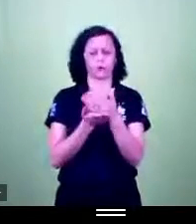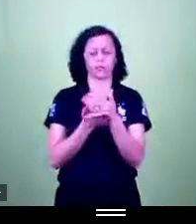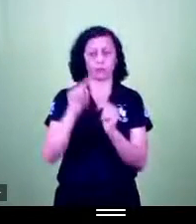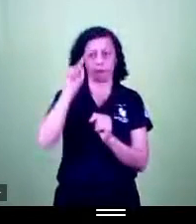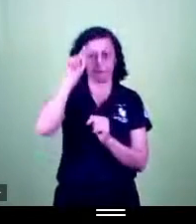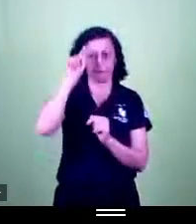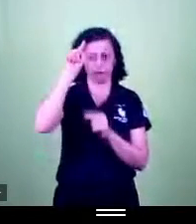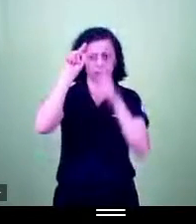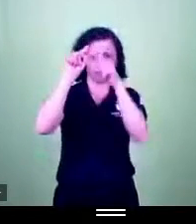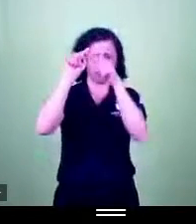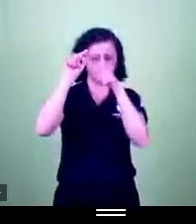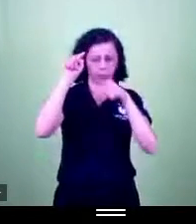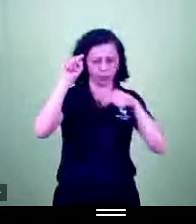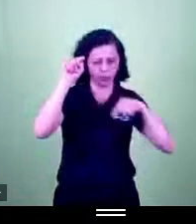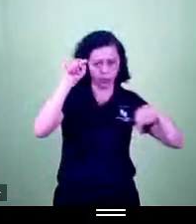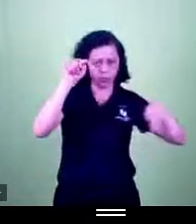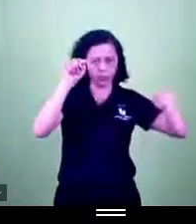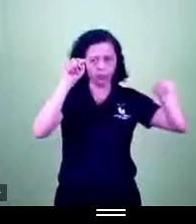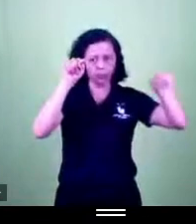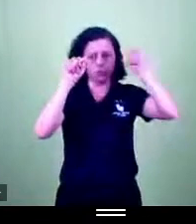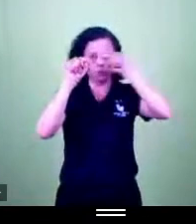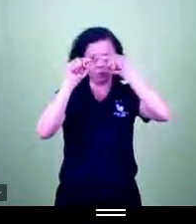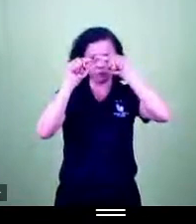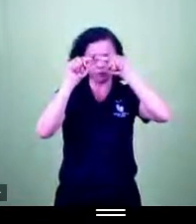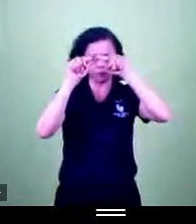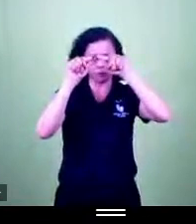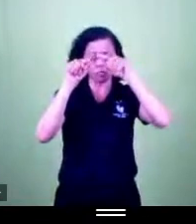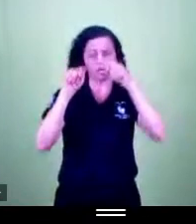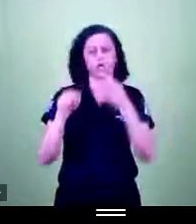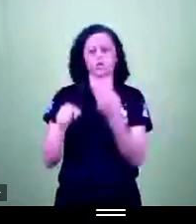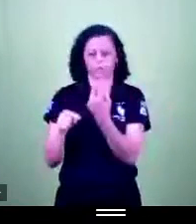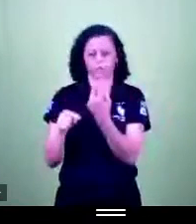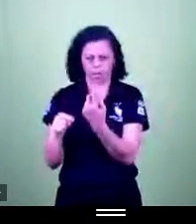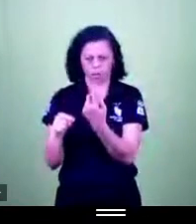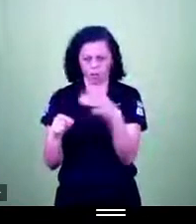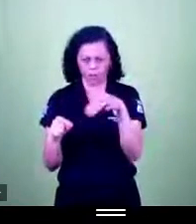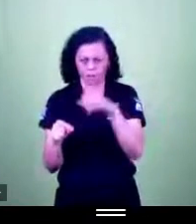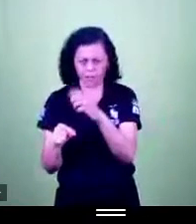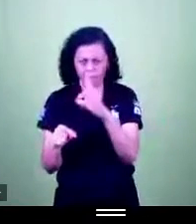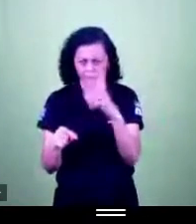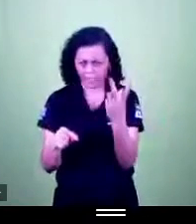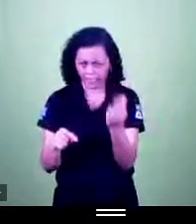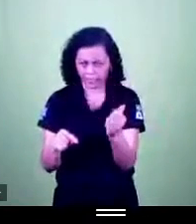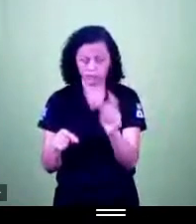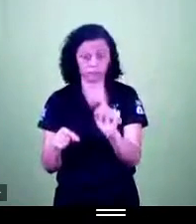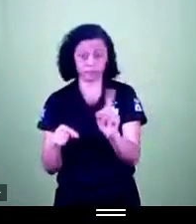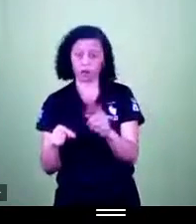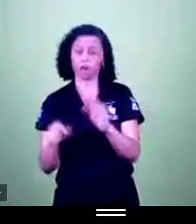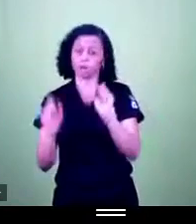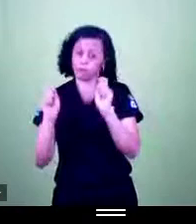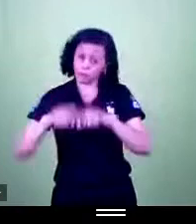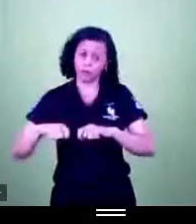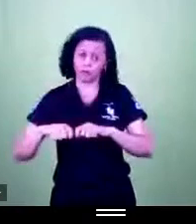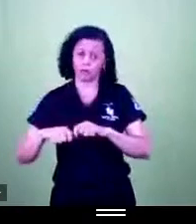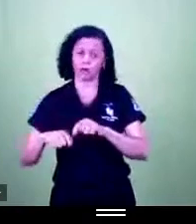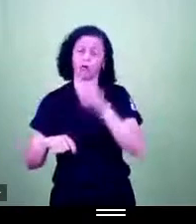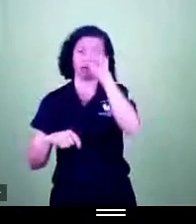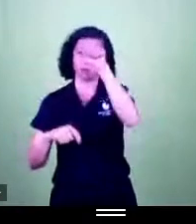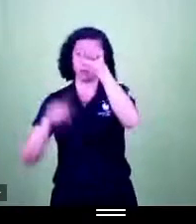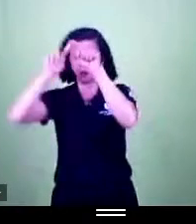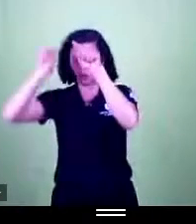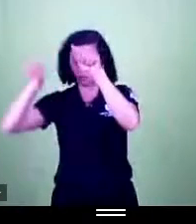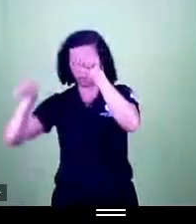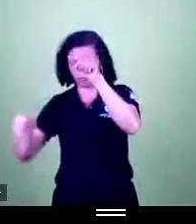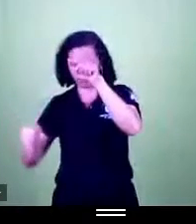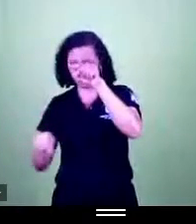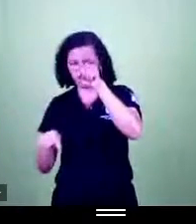Isso é uma malha. Só tem uma malha nesse circuito? Não. Eu posso ter uma outra malha aqui, ó. Eu começo nesse nó, circulo um pedaço